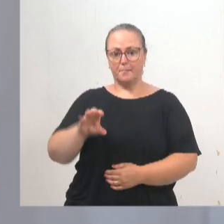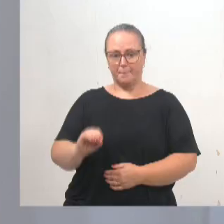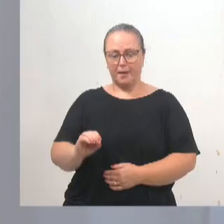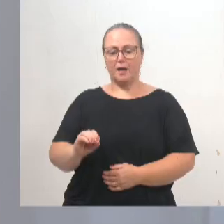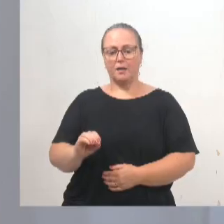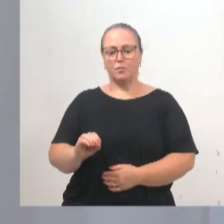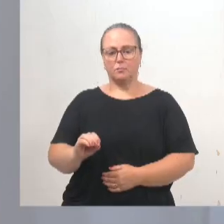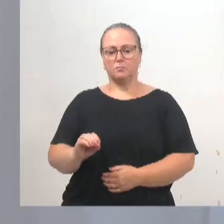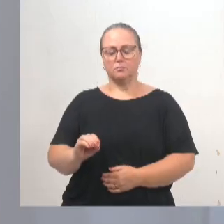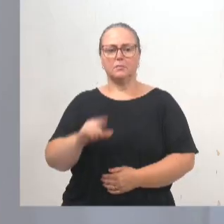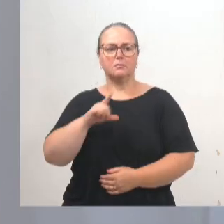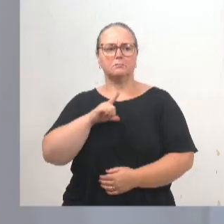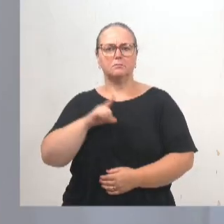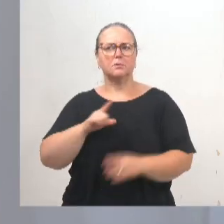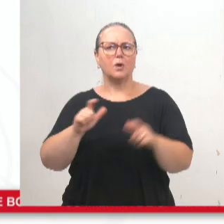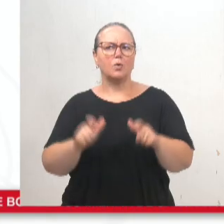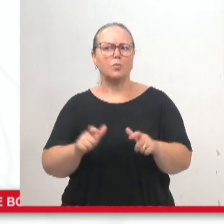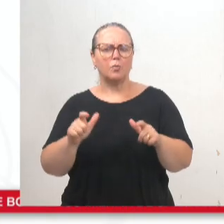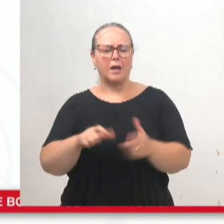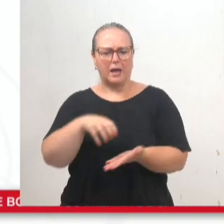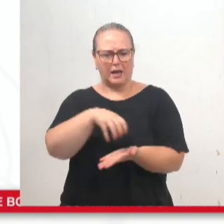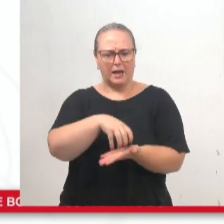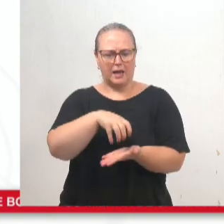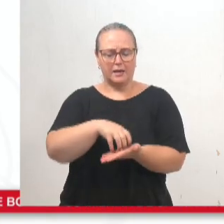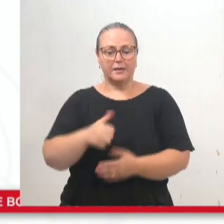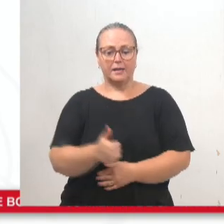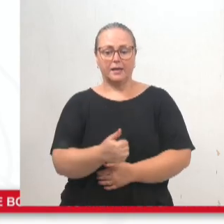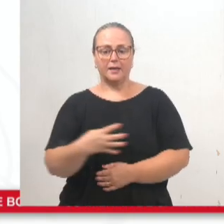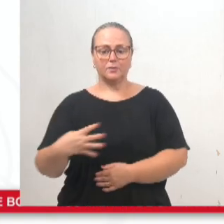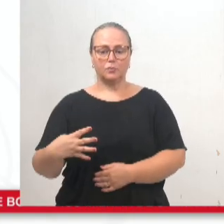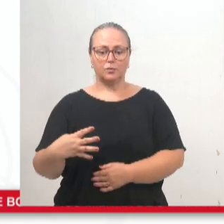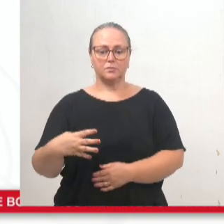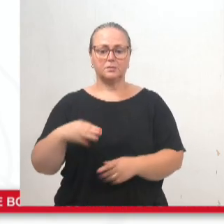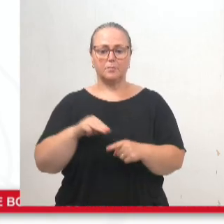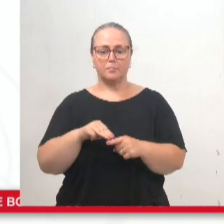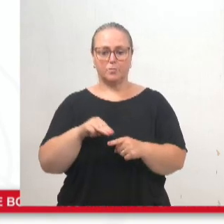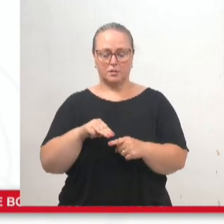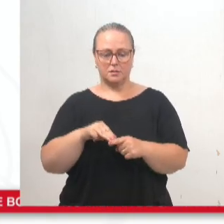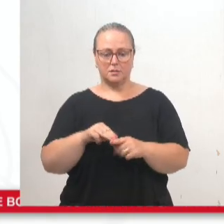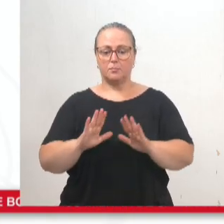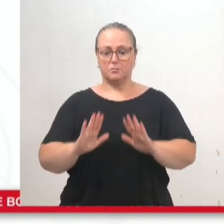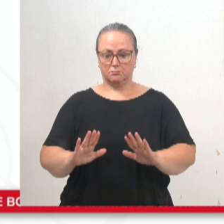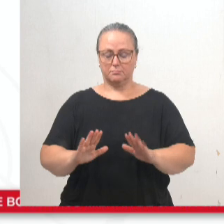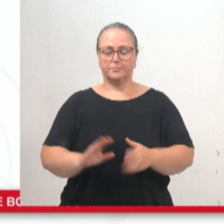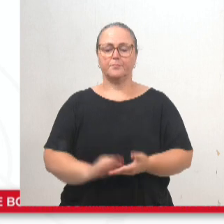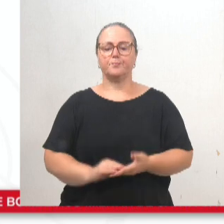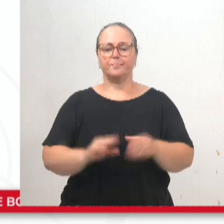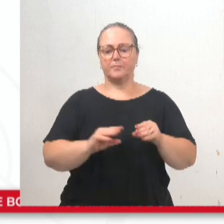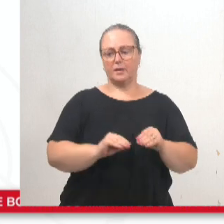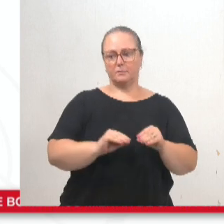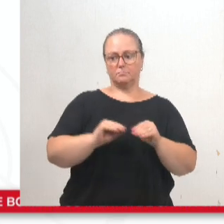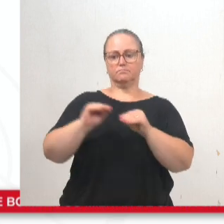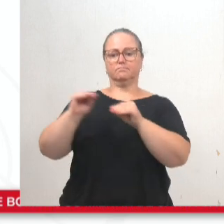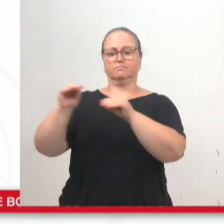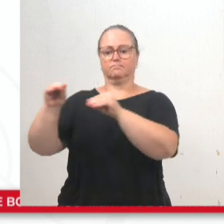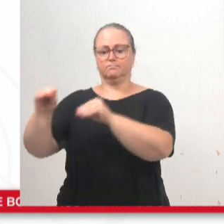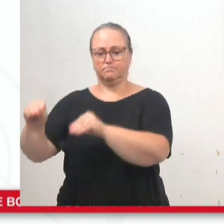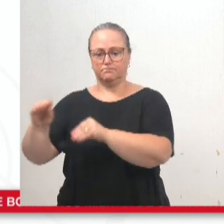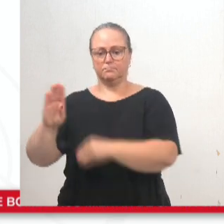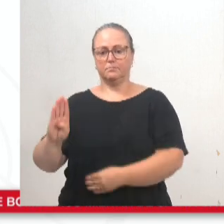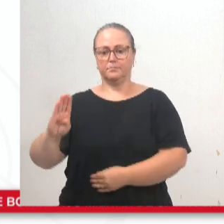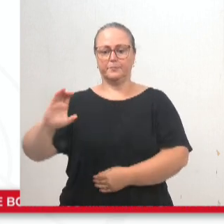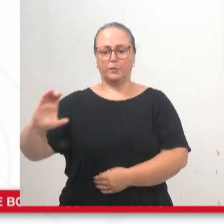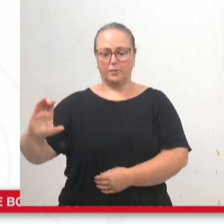a nossa central atendia esses 14 municípios. Agora, a central migrando para o Balneário Camboriú, atende os batalhões